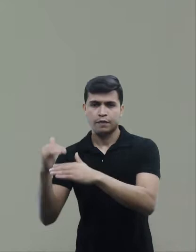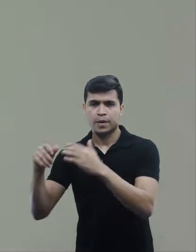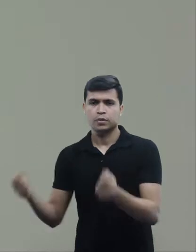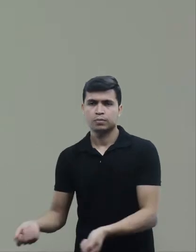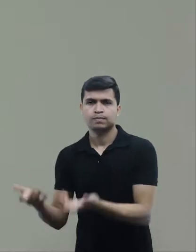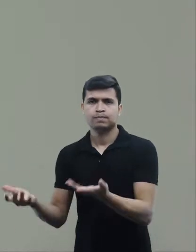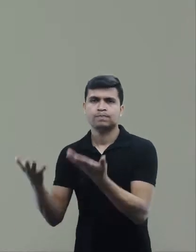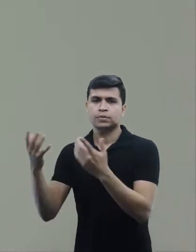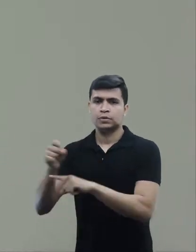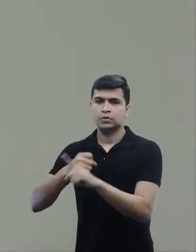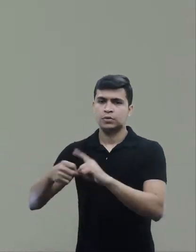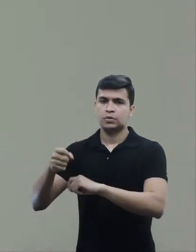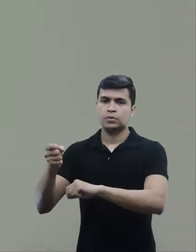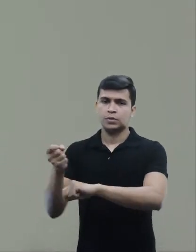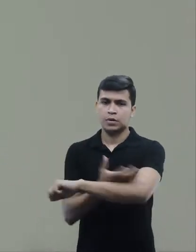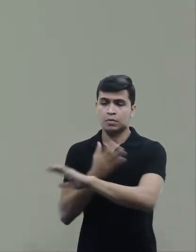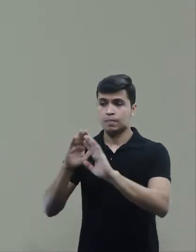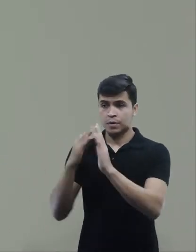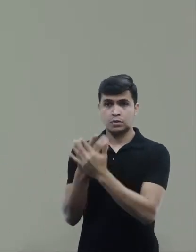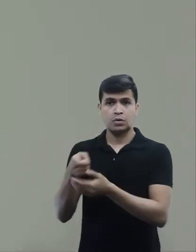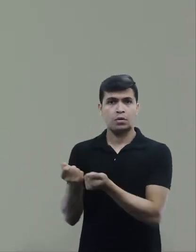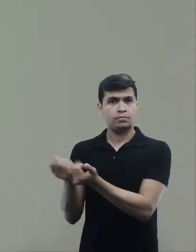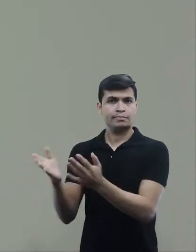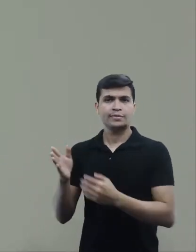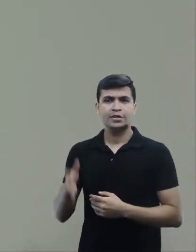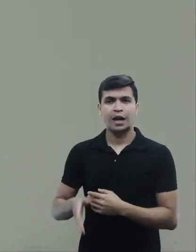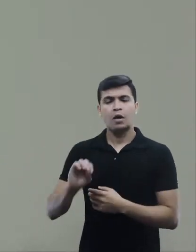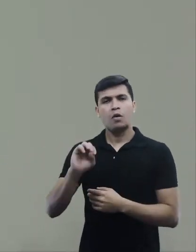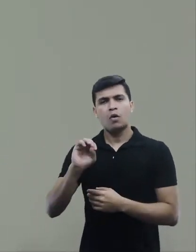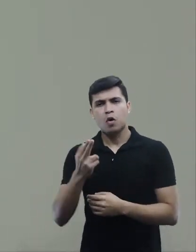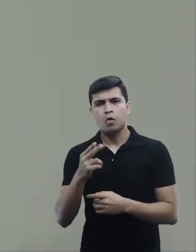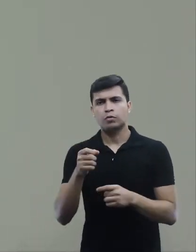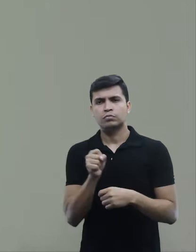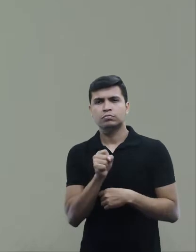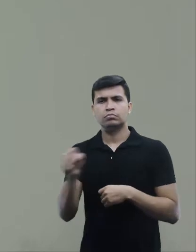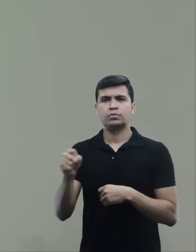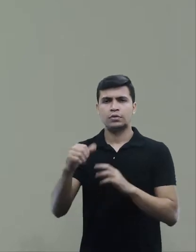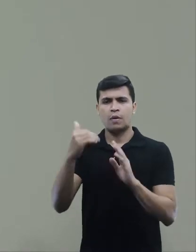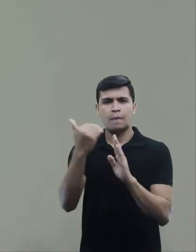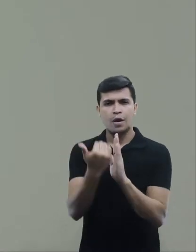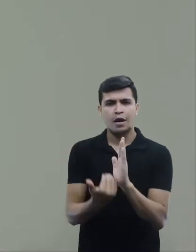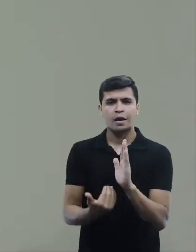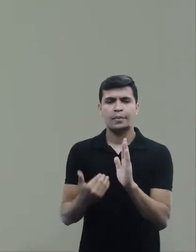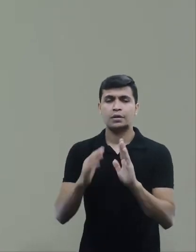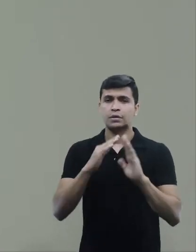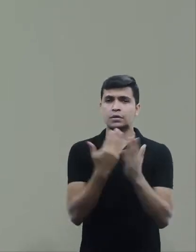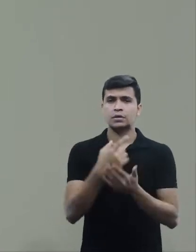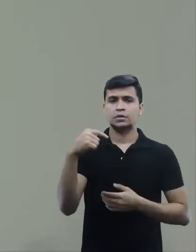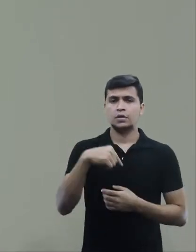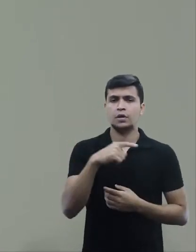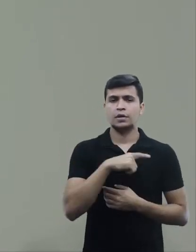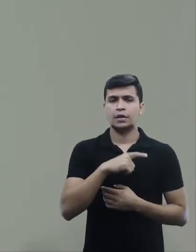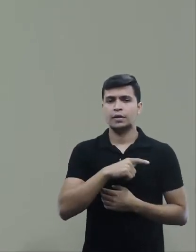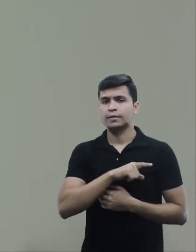desenvolvimento intencional de competências socioemocionais que a escola já dispõe, ou ainda intervenções ou programas específicos